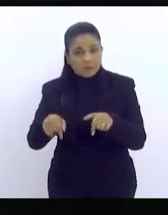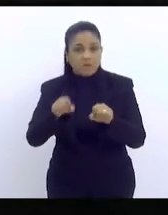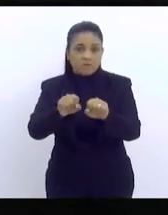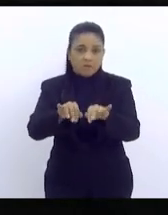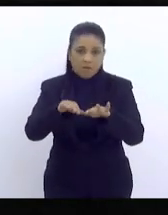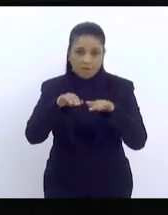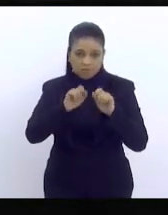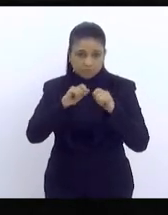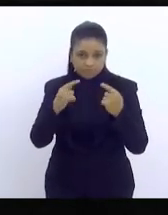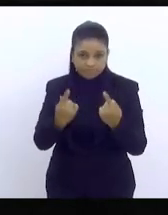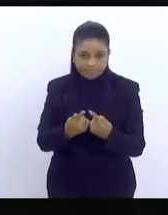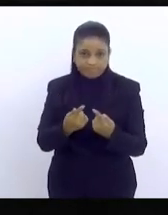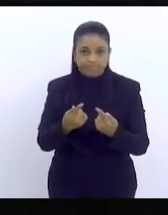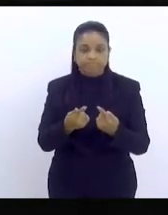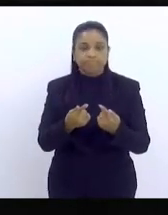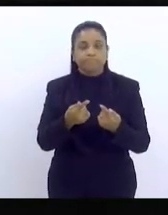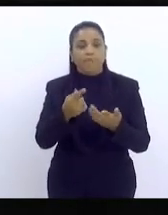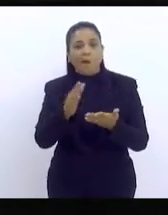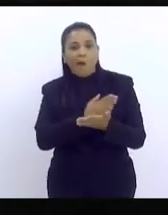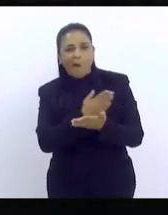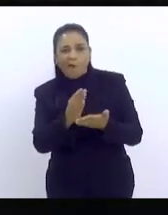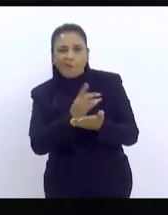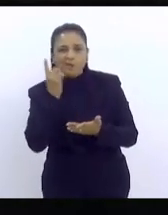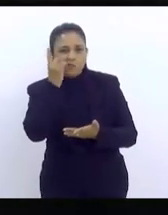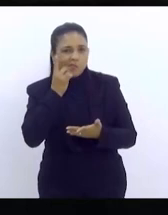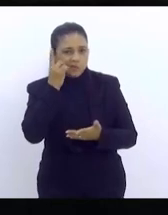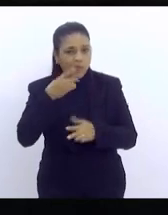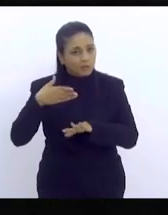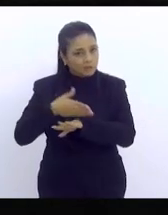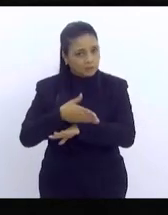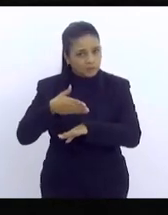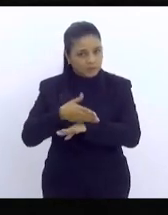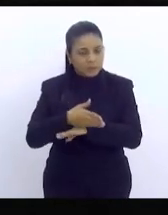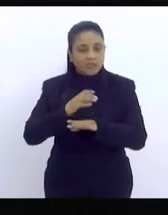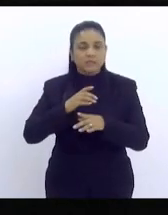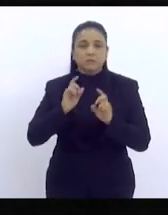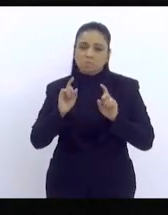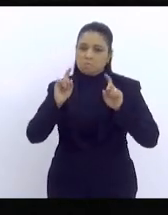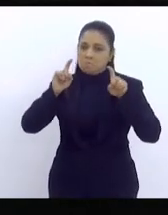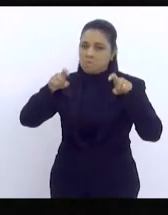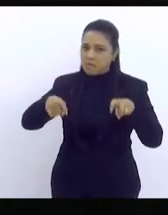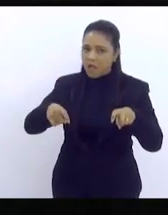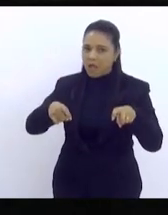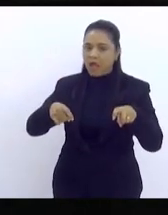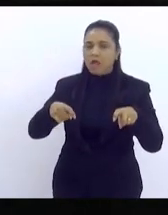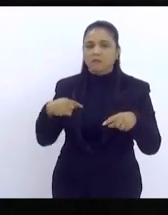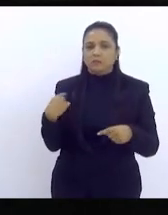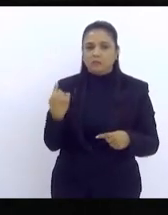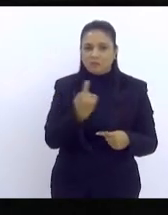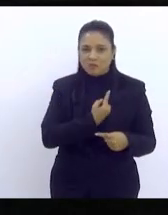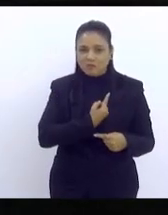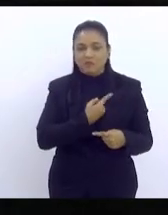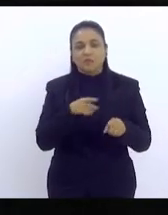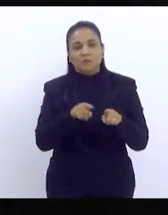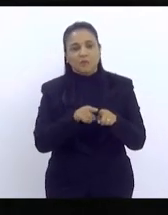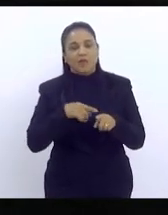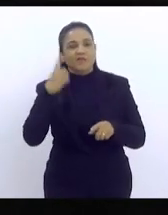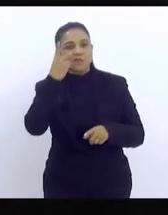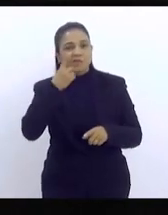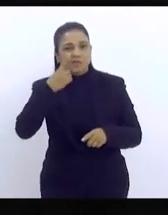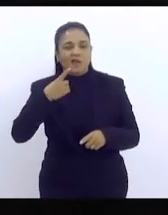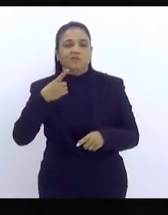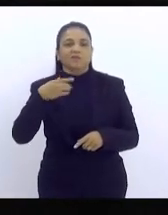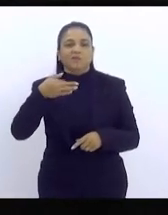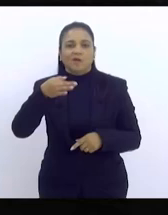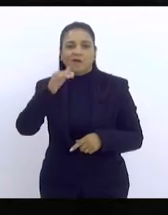casa alguns deputados presentes nosso mandato mas também o deputado Flávio Serafim o deputado Alan Lopes